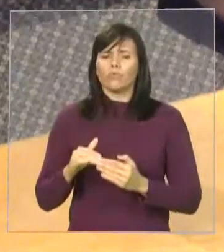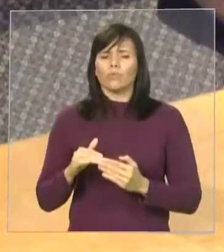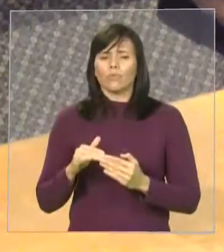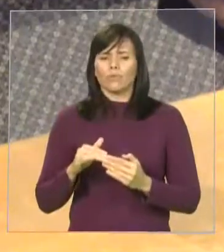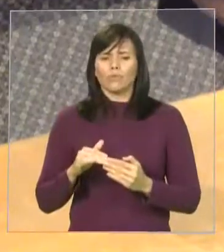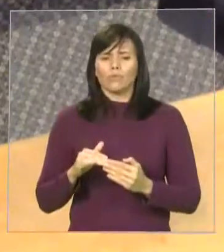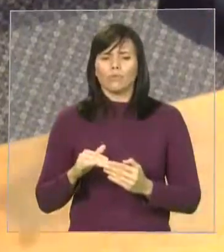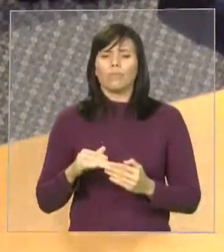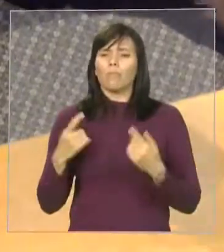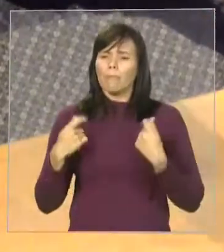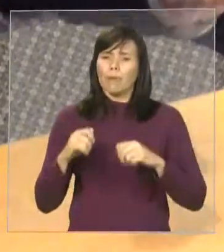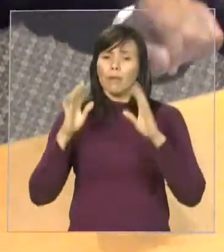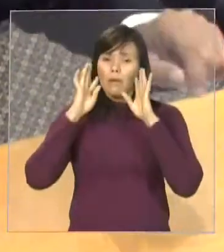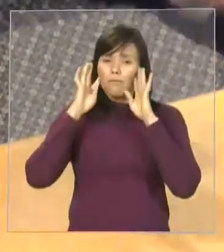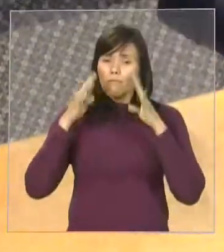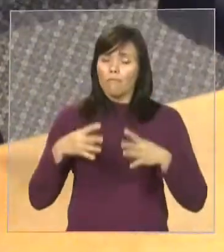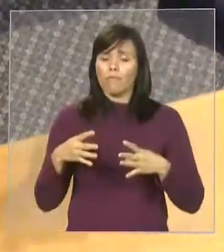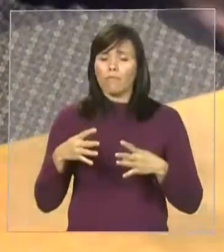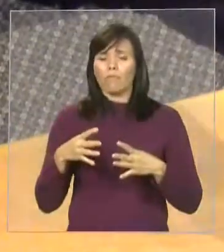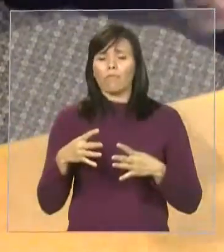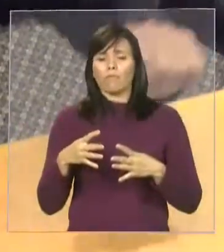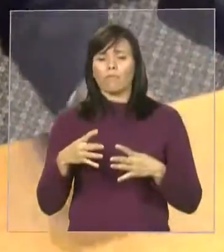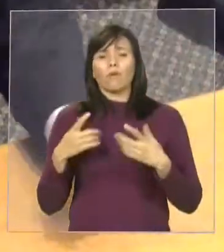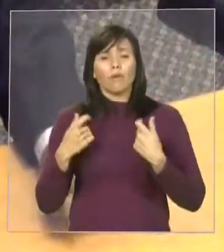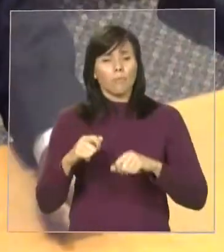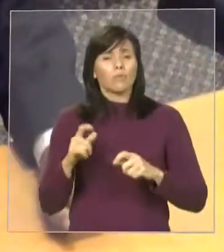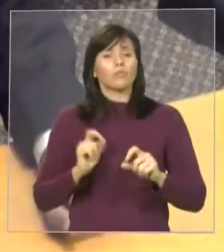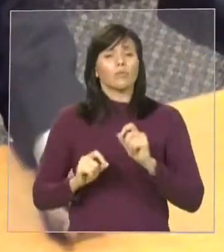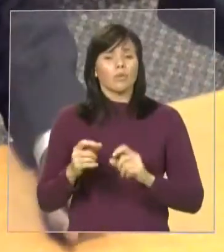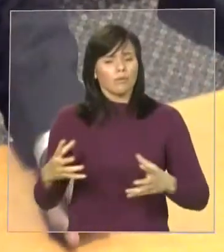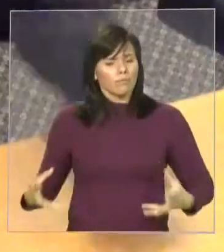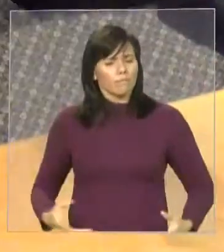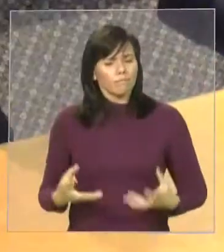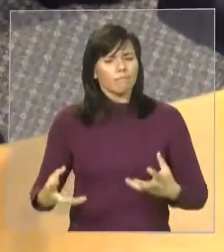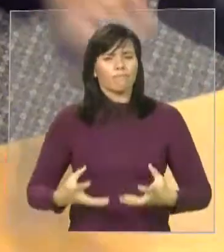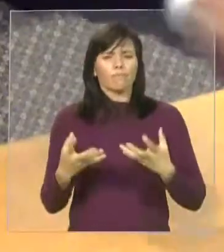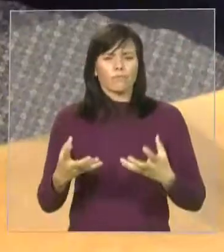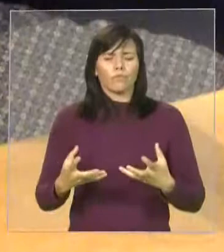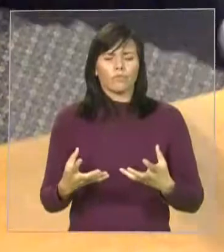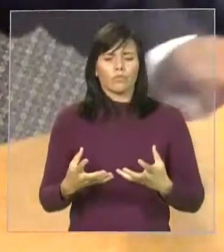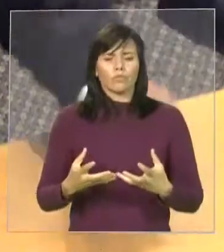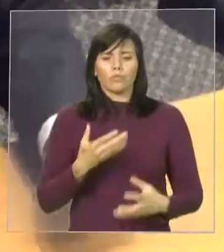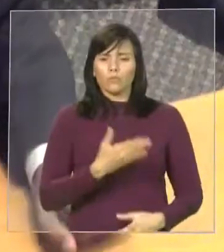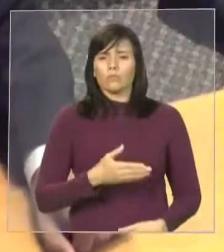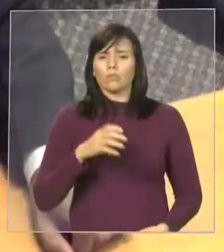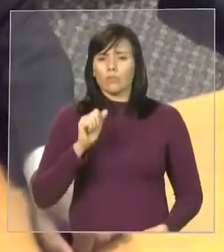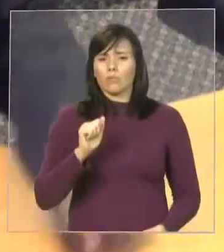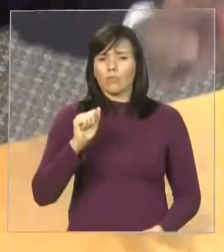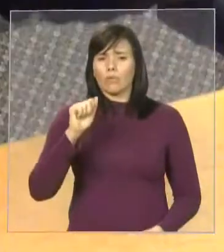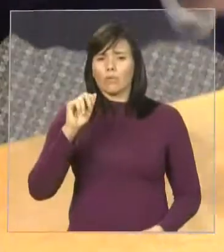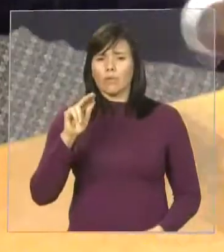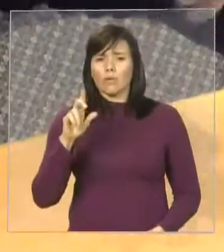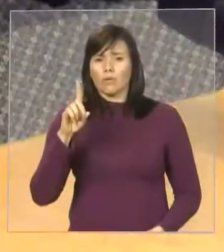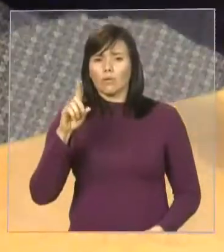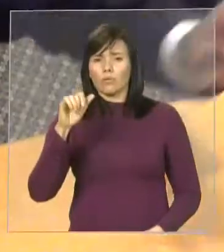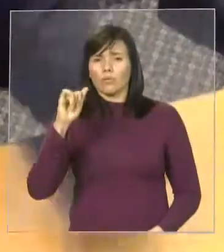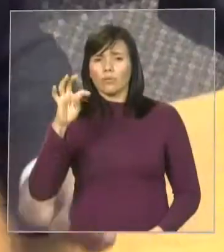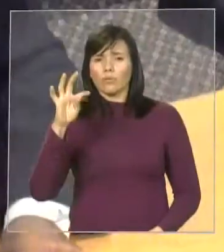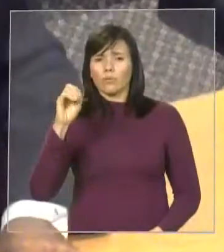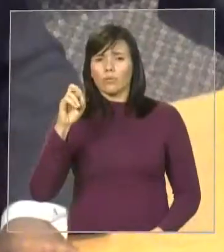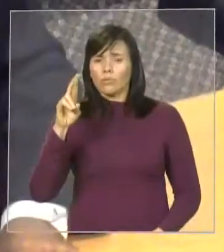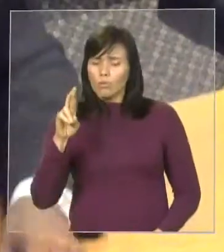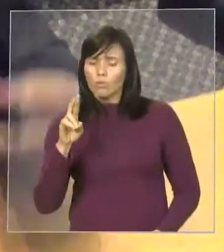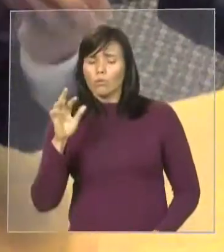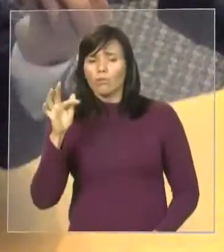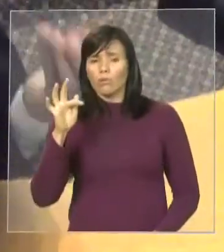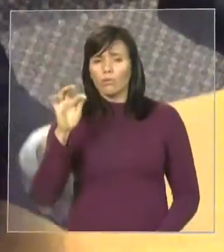temos. A motivação, a valorização dos nossos auditores fiscais, a realização de concurso público para técnicos e